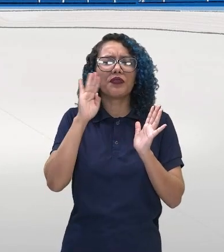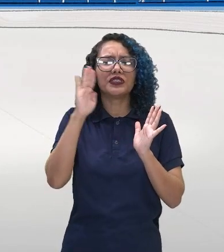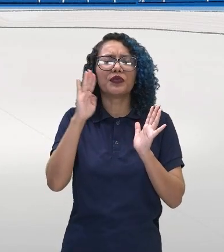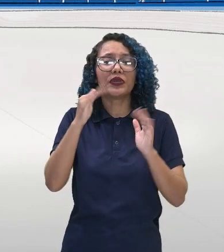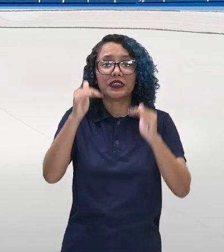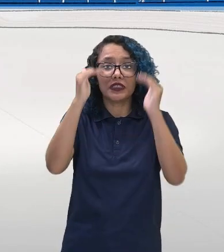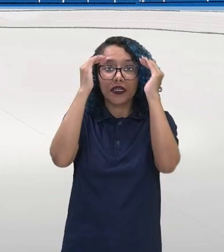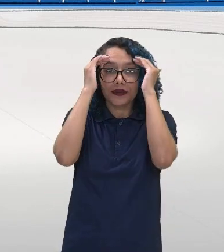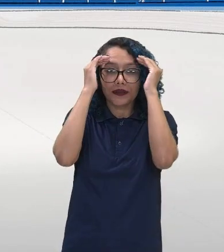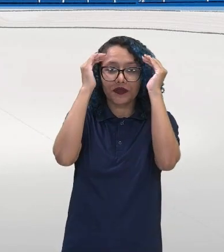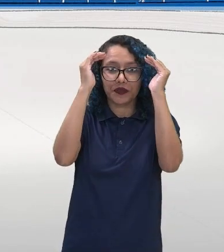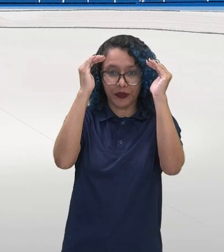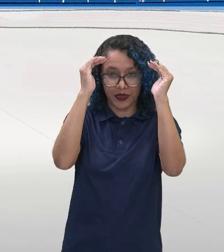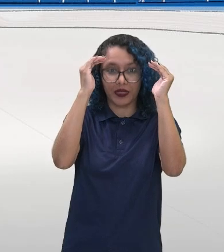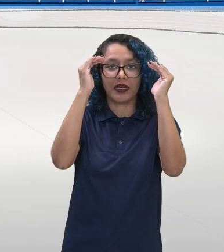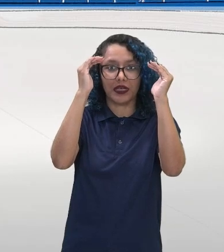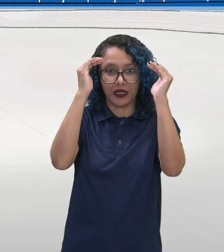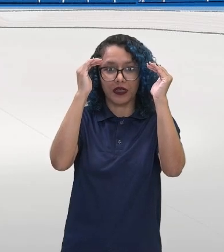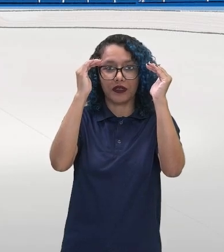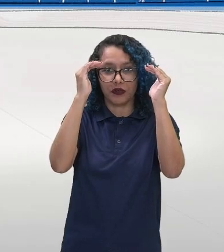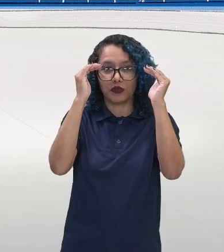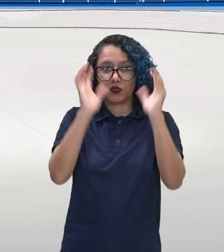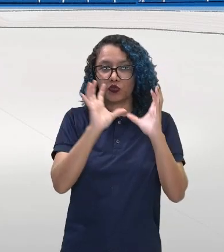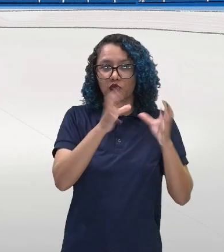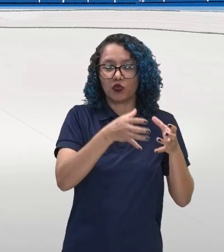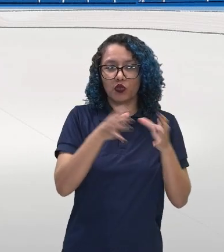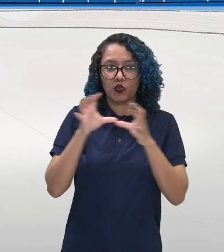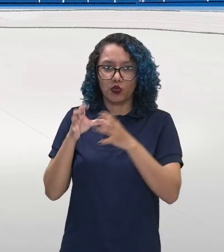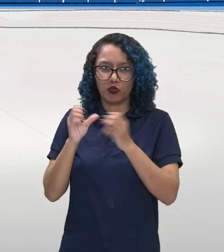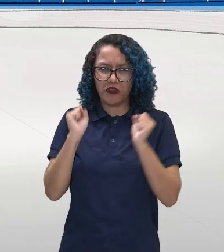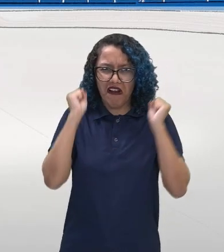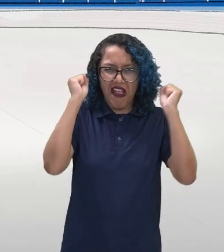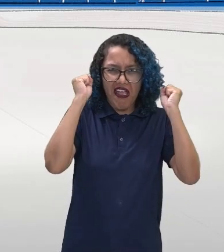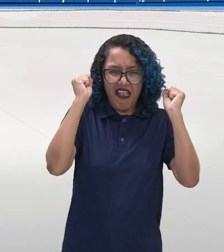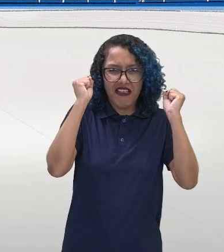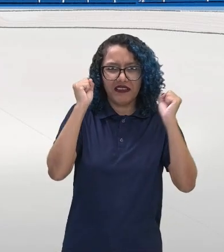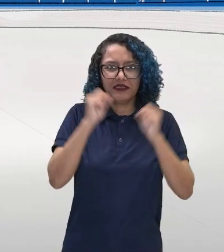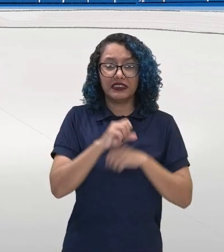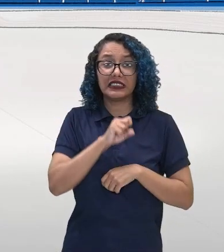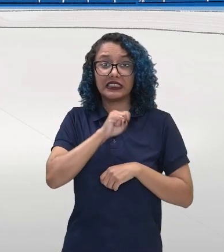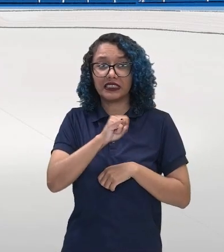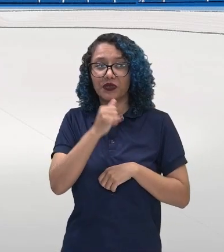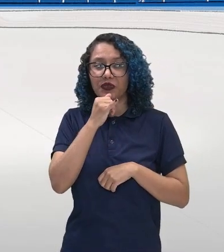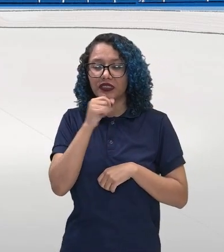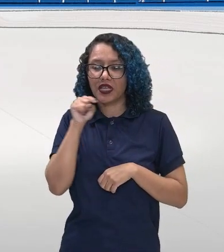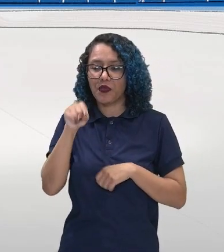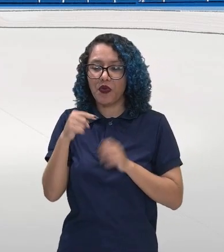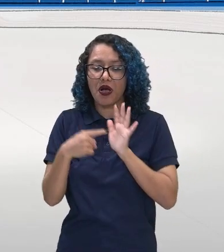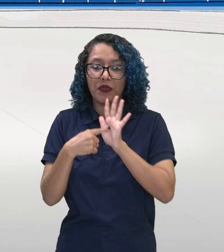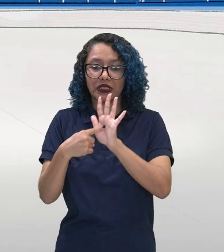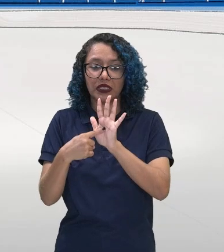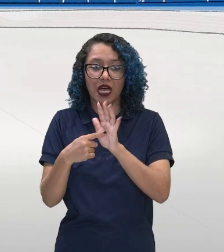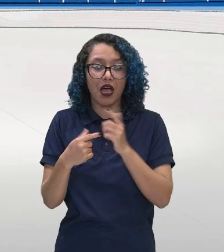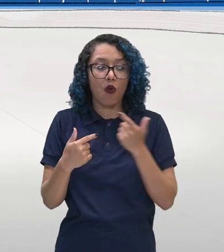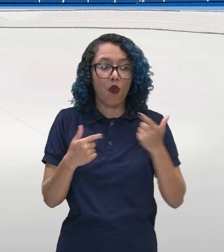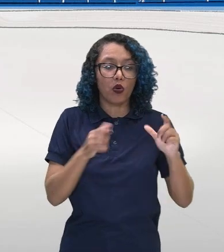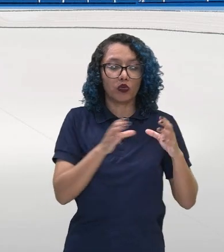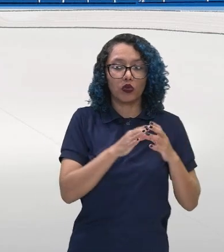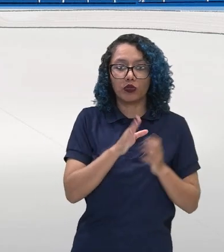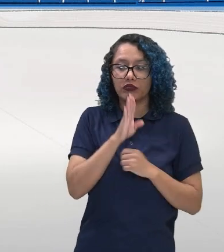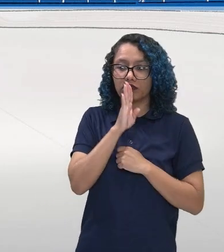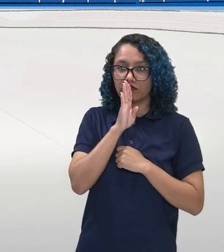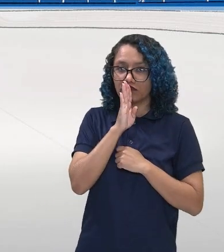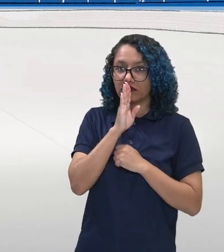que acontece entre as duas galeras. Quando um se apresenta, o outro fica em silêncio, né, respeitando